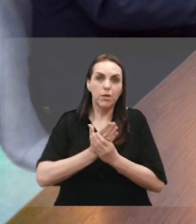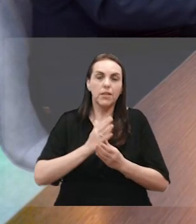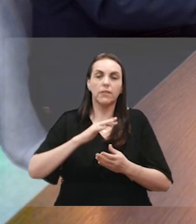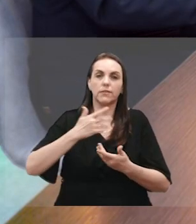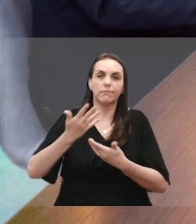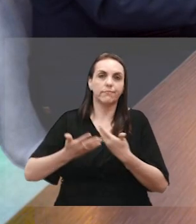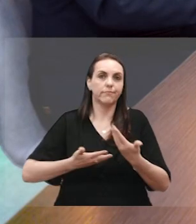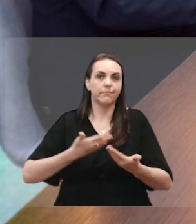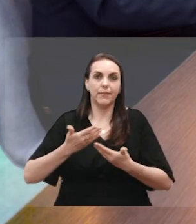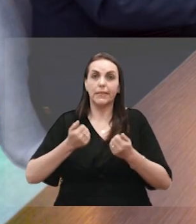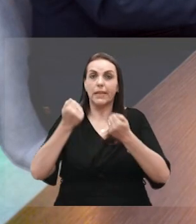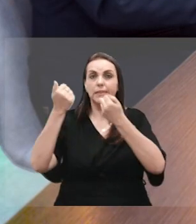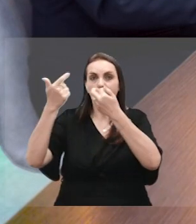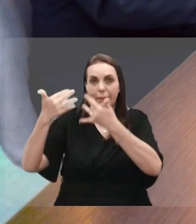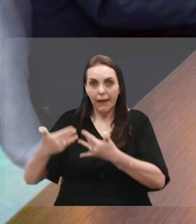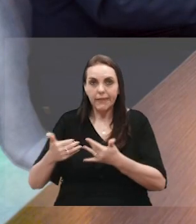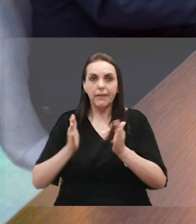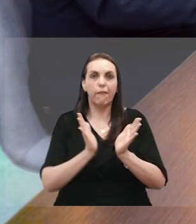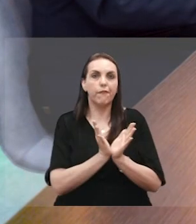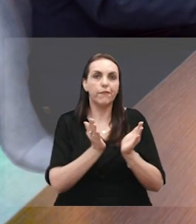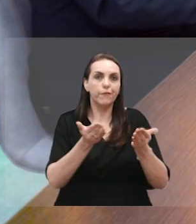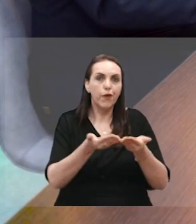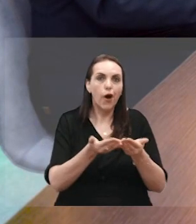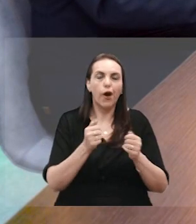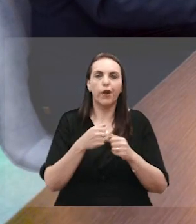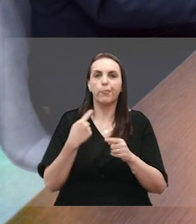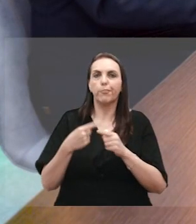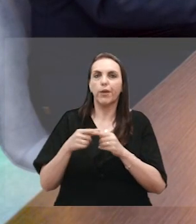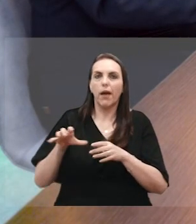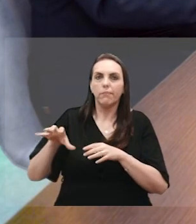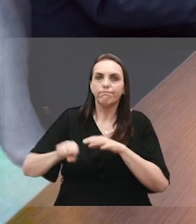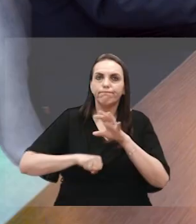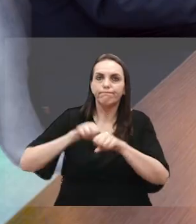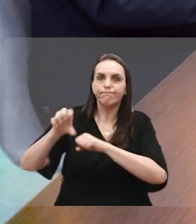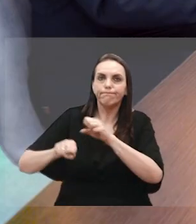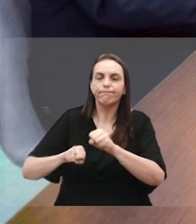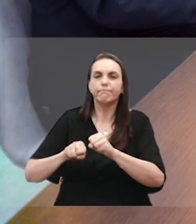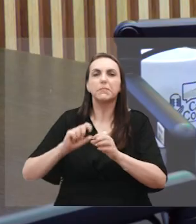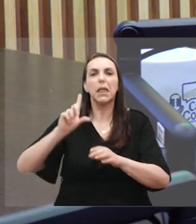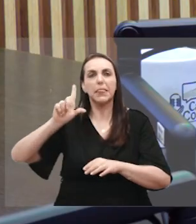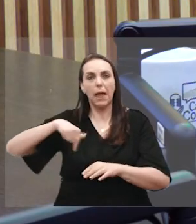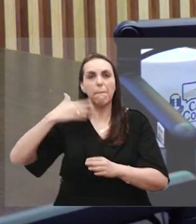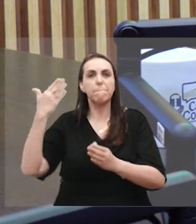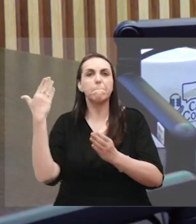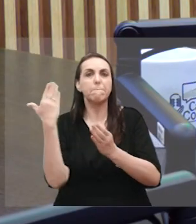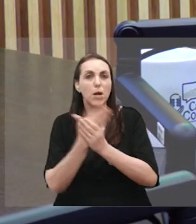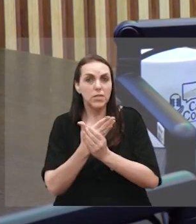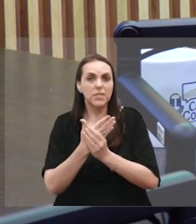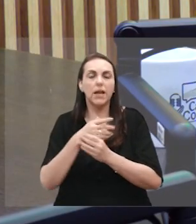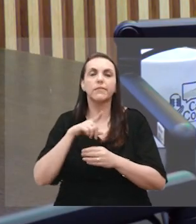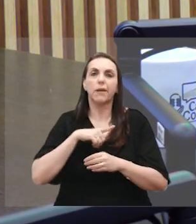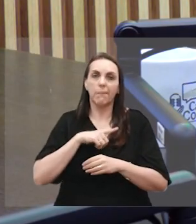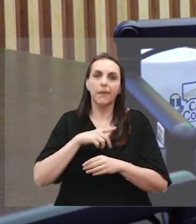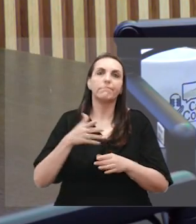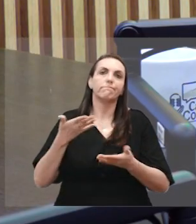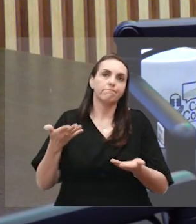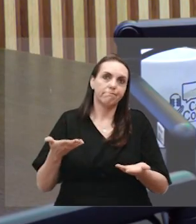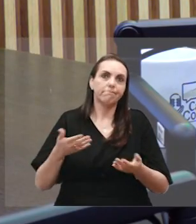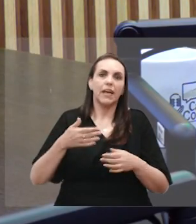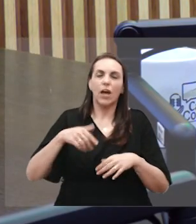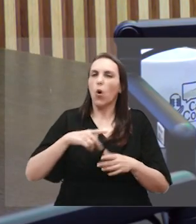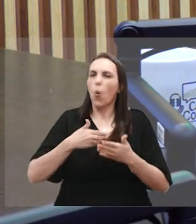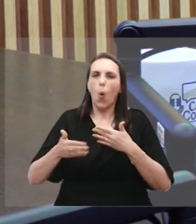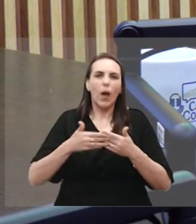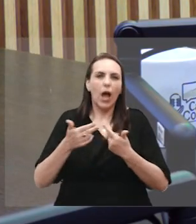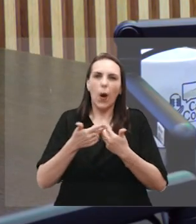né? Tem que dar explicação no fórum de apreensões que faz, muitas vezes é processado, acaba se ferrando, acaba sendo instaurado